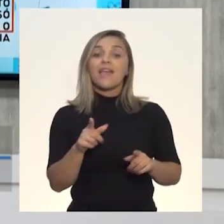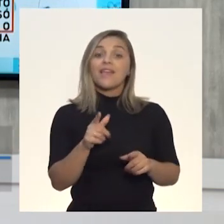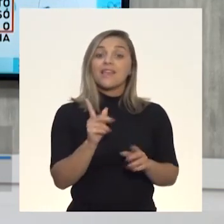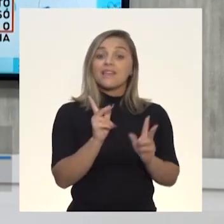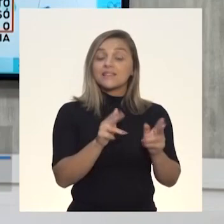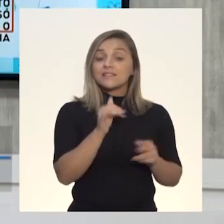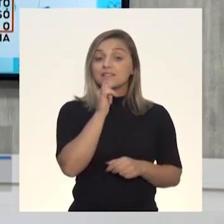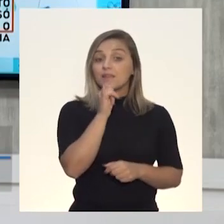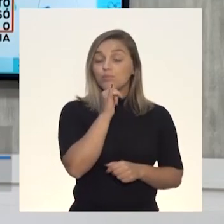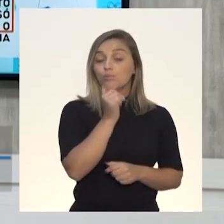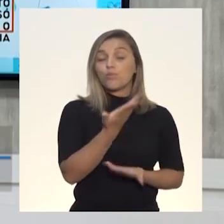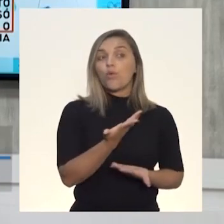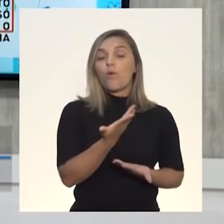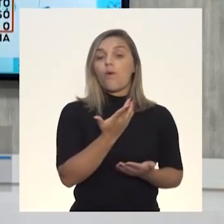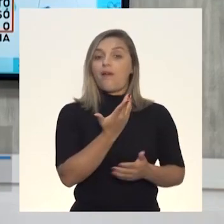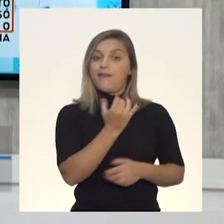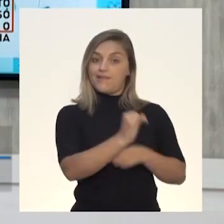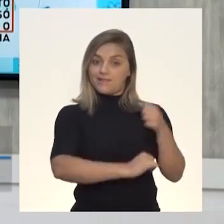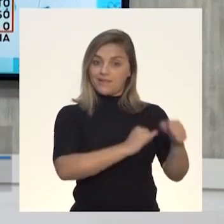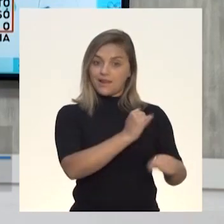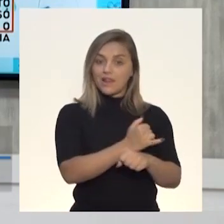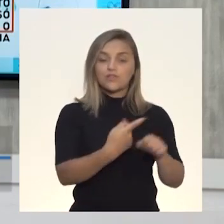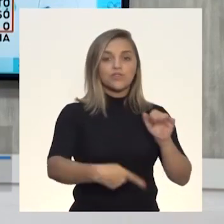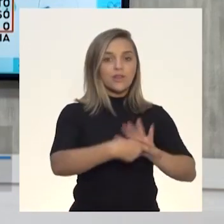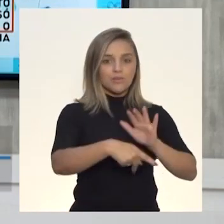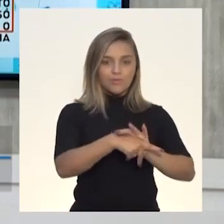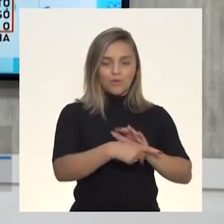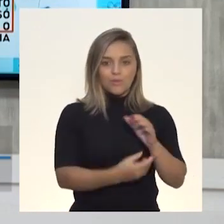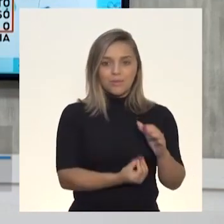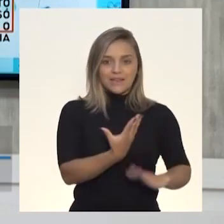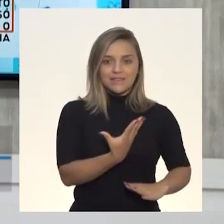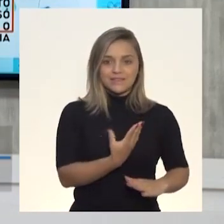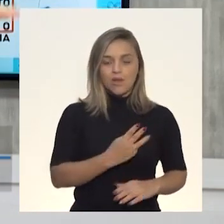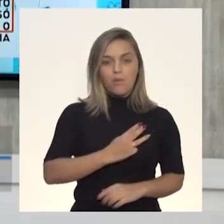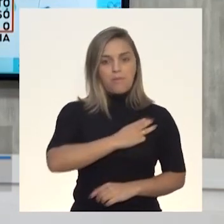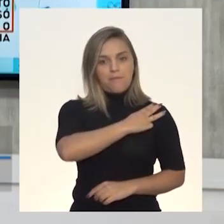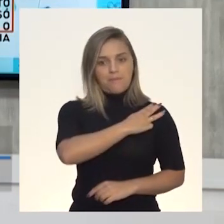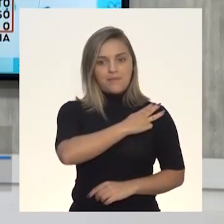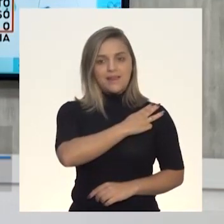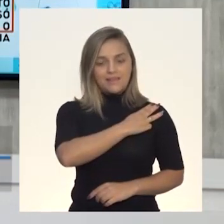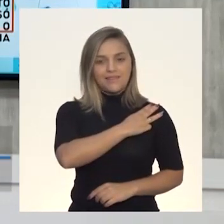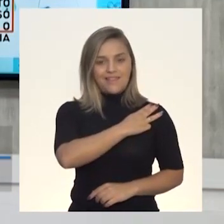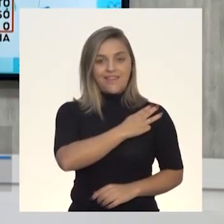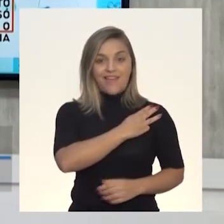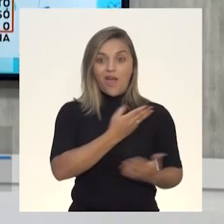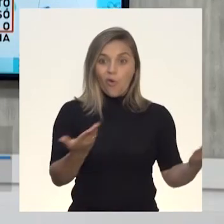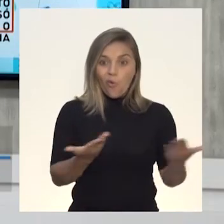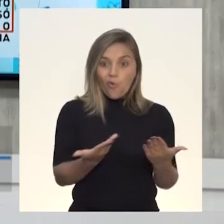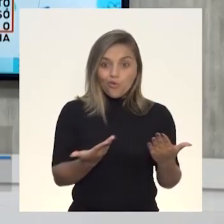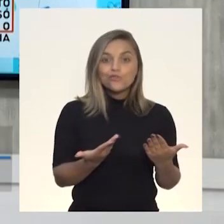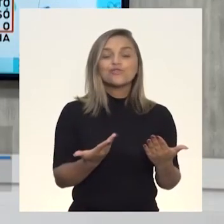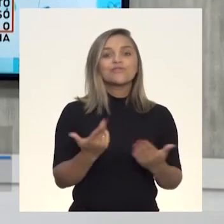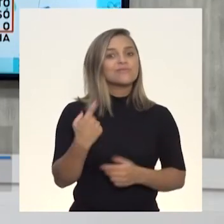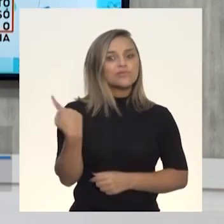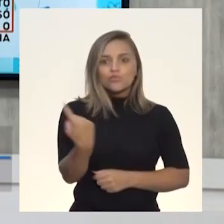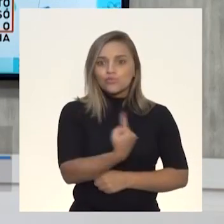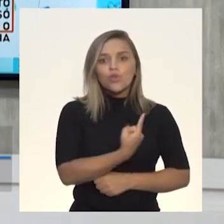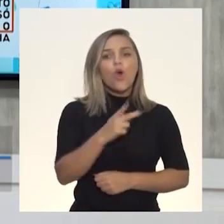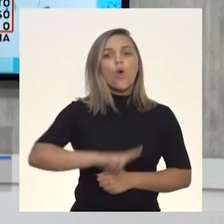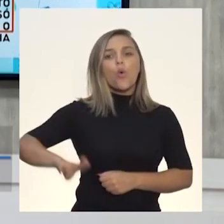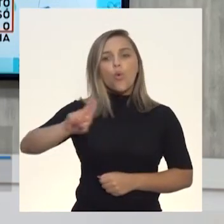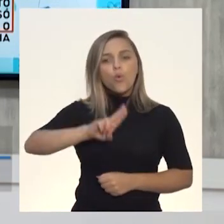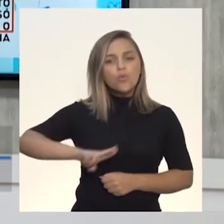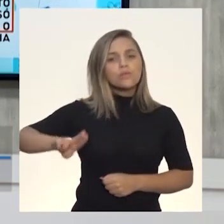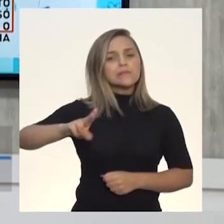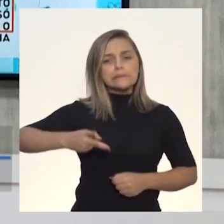era uma invenção, do ponto de vista histórico, era uma invenção militar, né? Hoje a gente usa em todos os nossos... A gente fala sobre... A